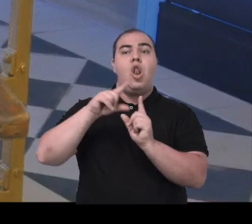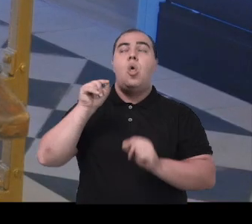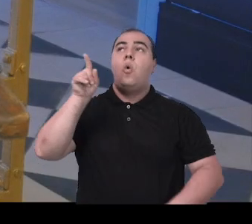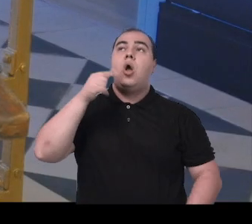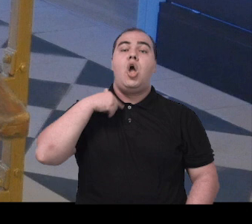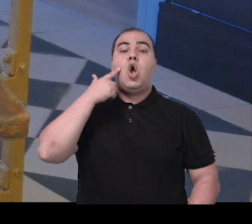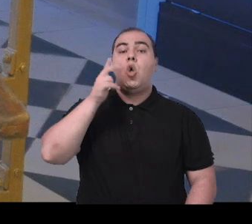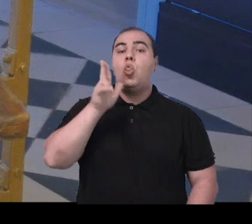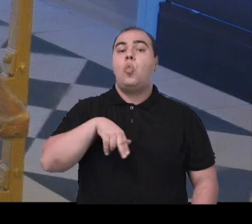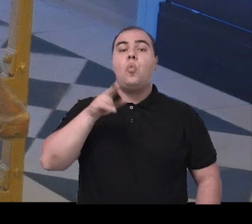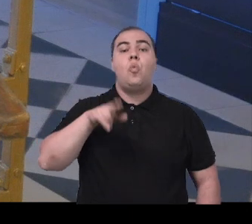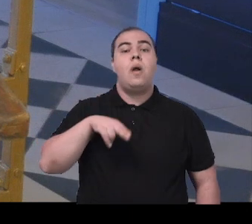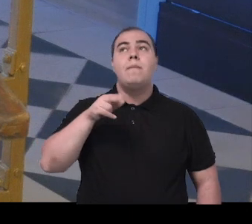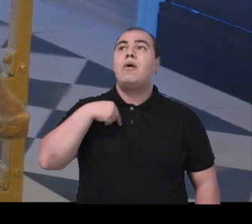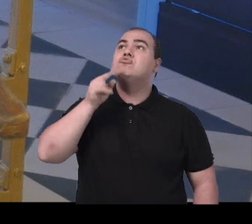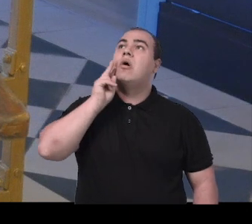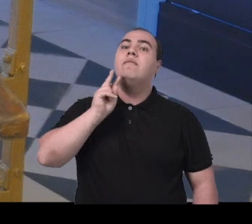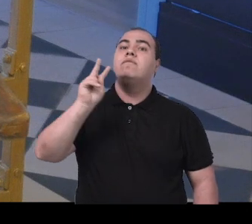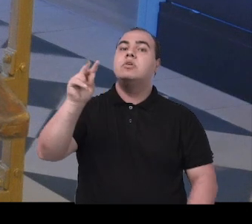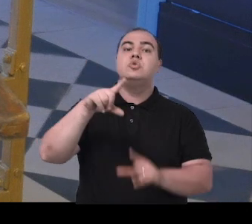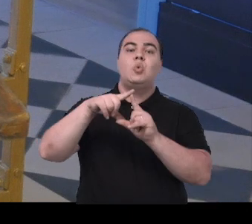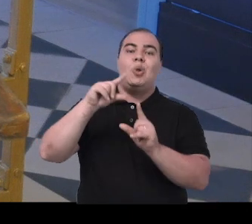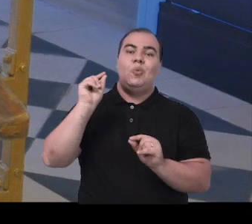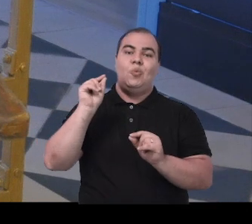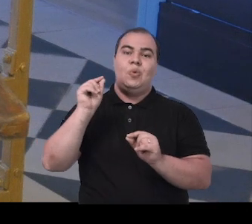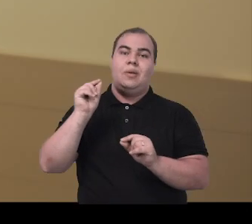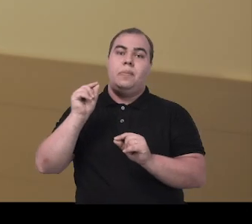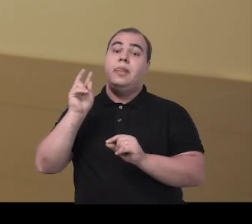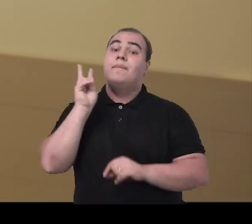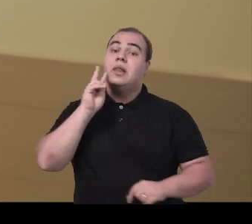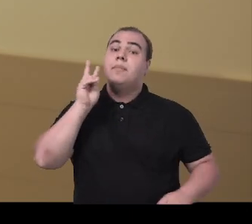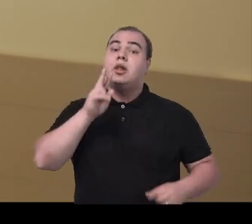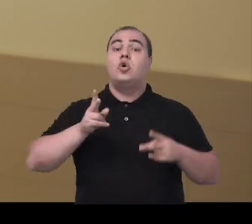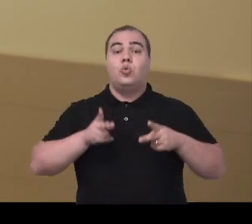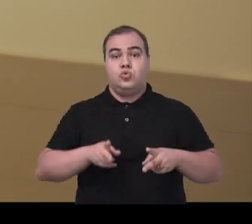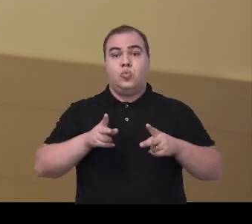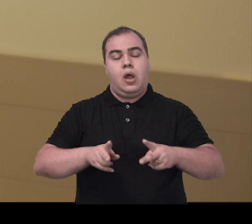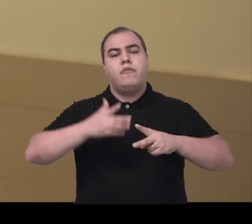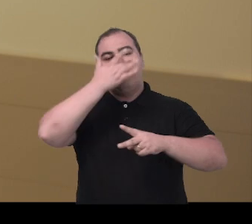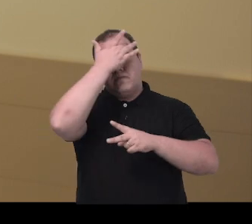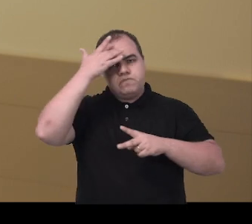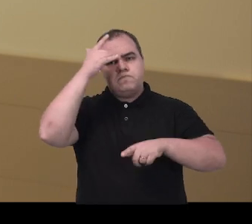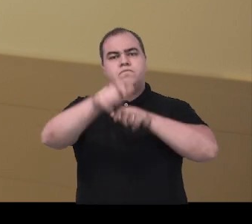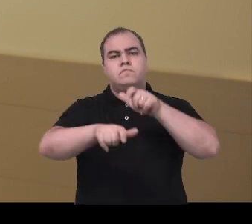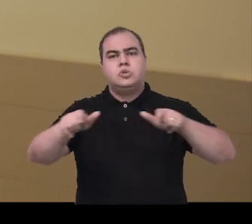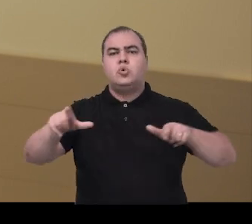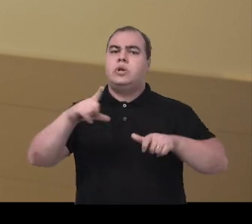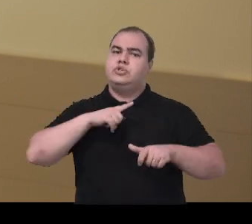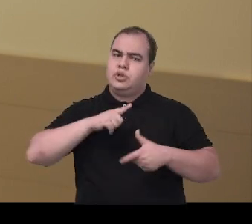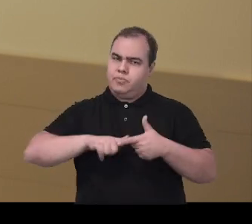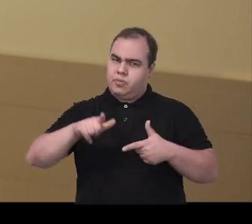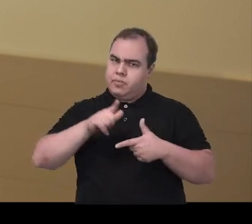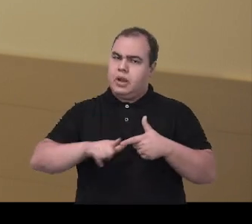responde: "A lua. Eu nunca mais tinha visto a lua." Lembrando que eles continuaram sendo pessoas